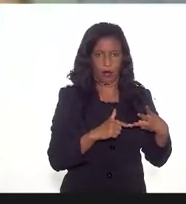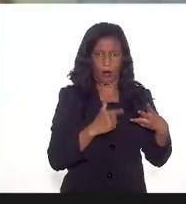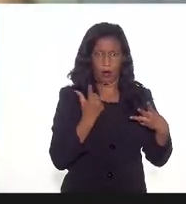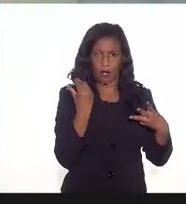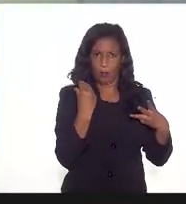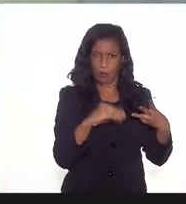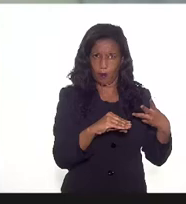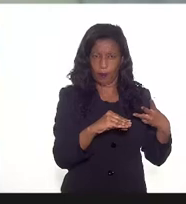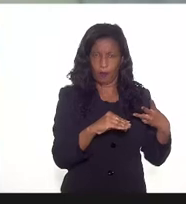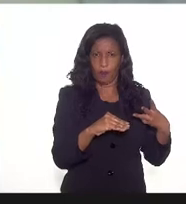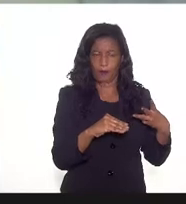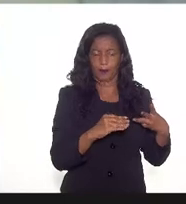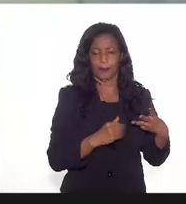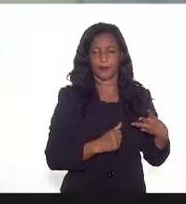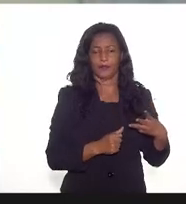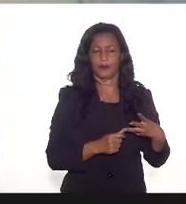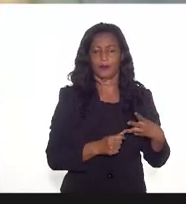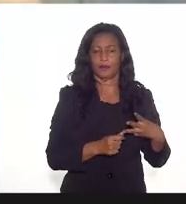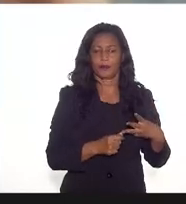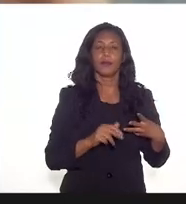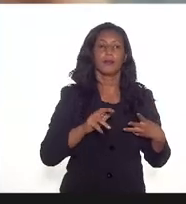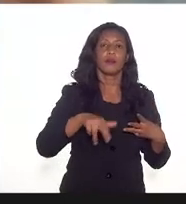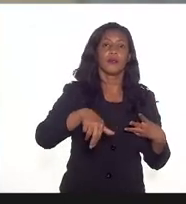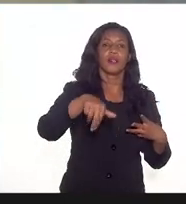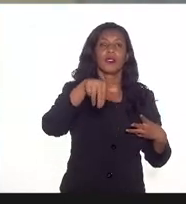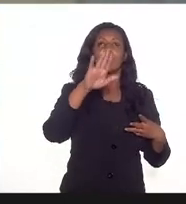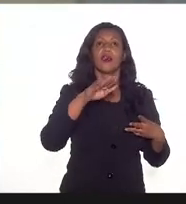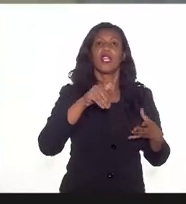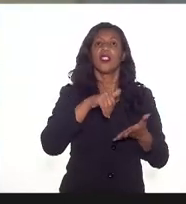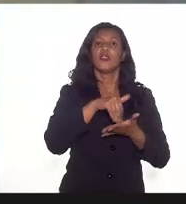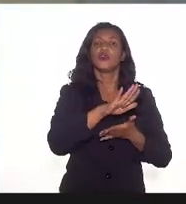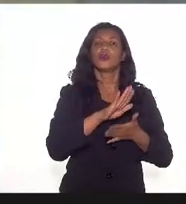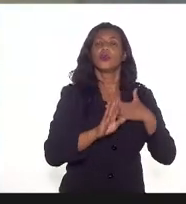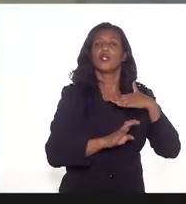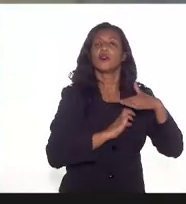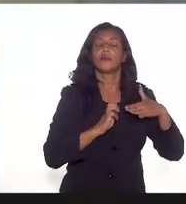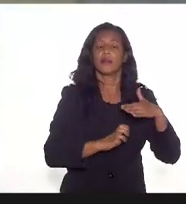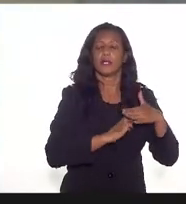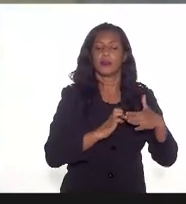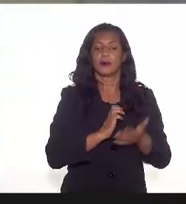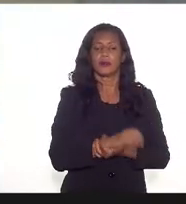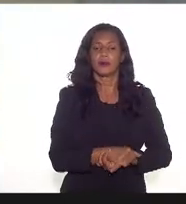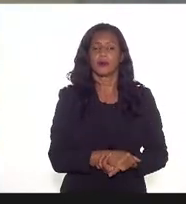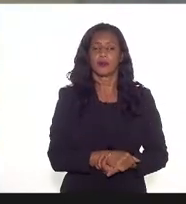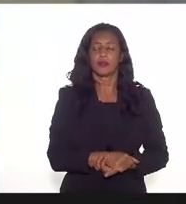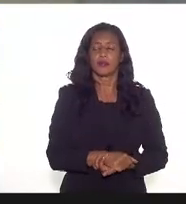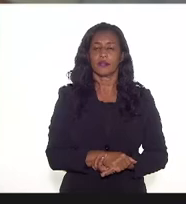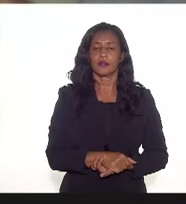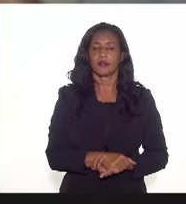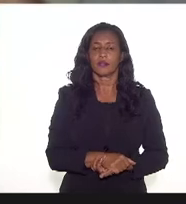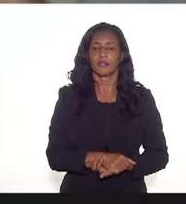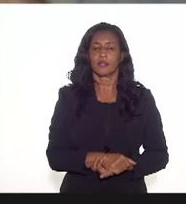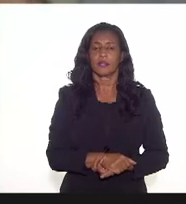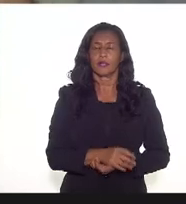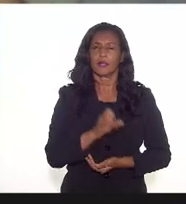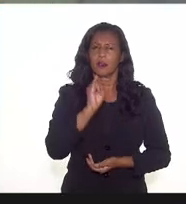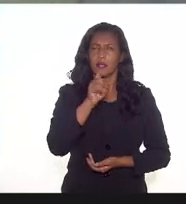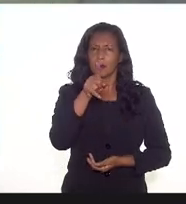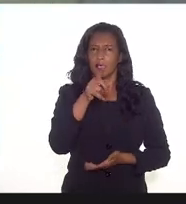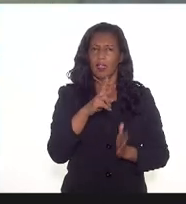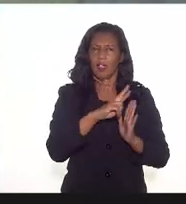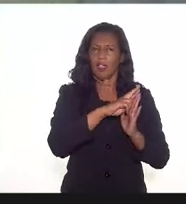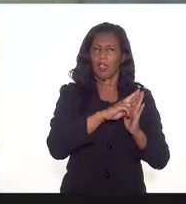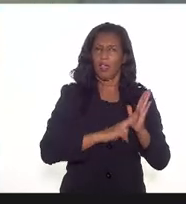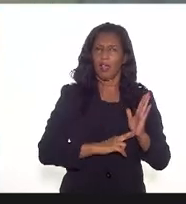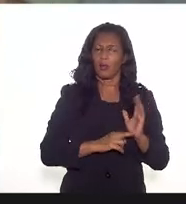investimento físico-financeiro, quem exclui a empresa? E se o senhor tem um relatório